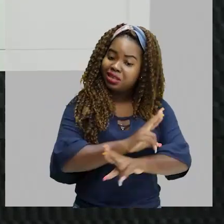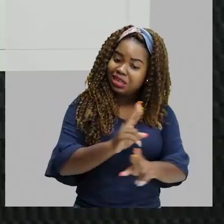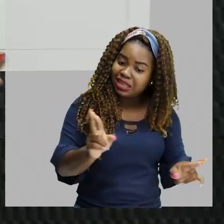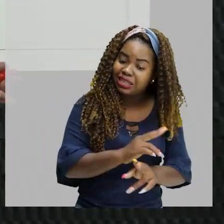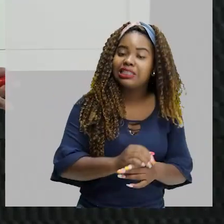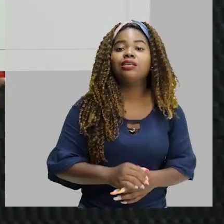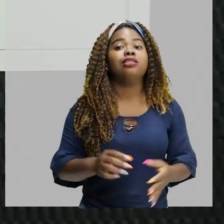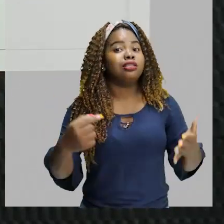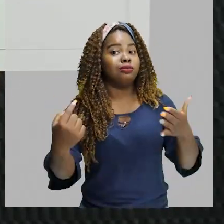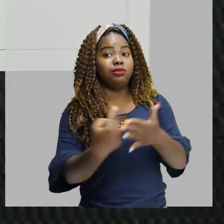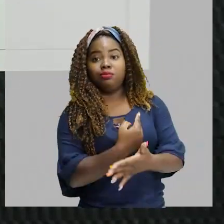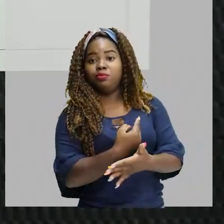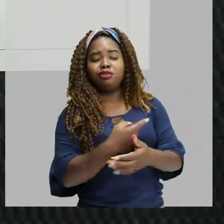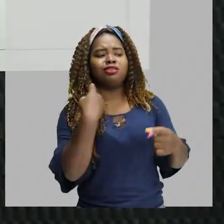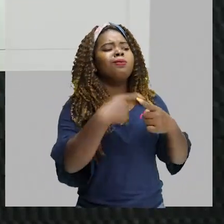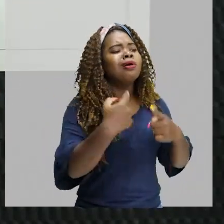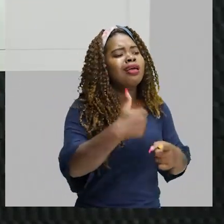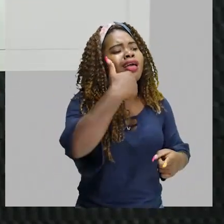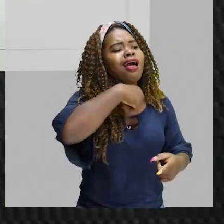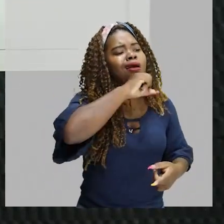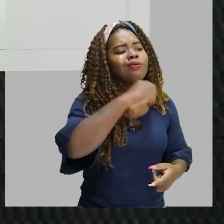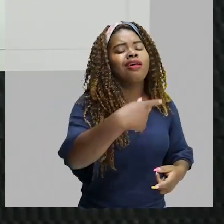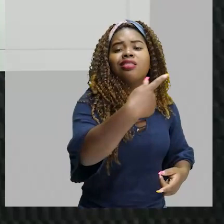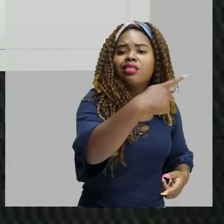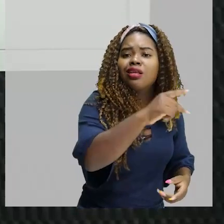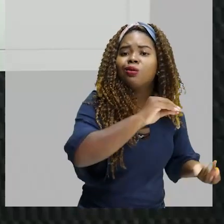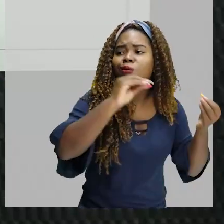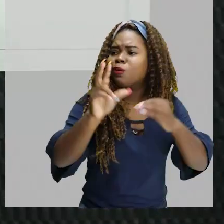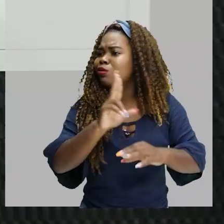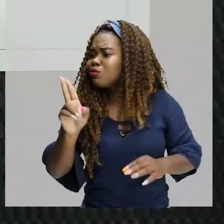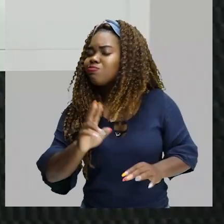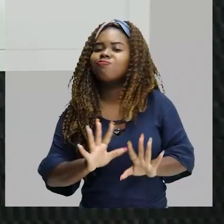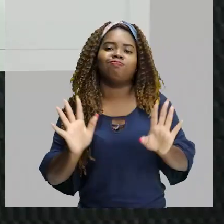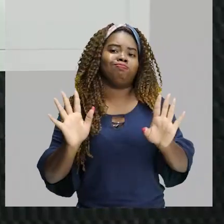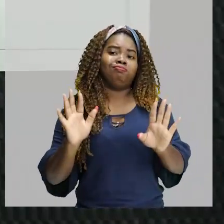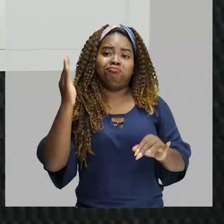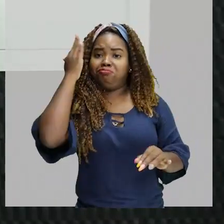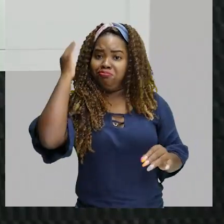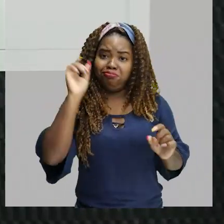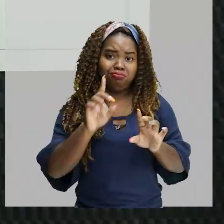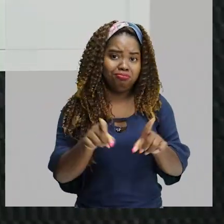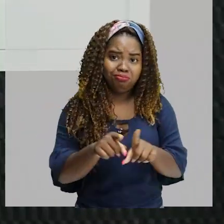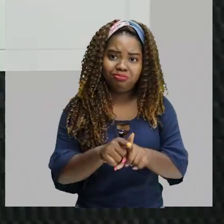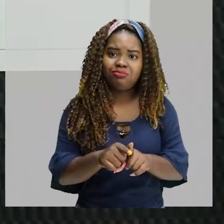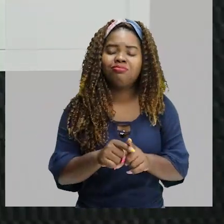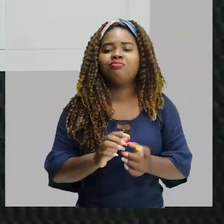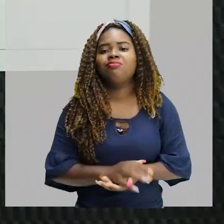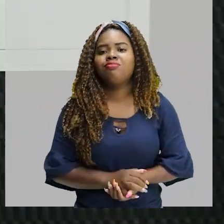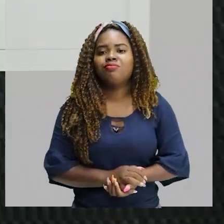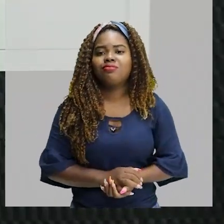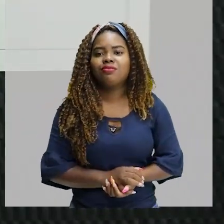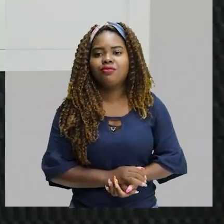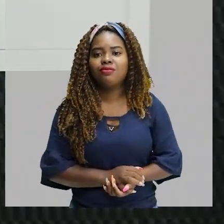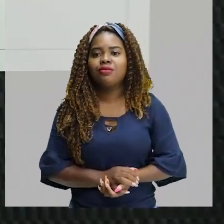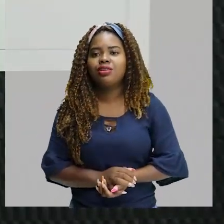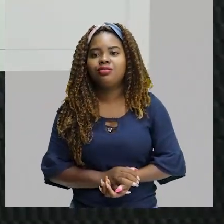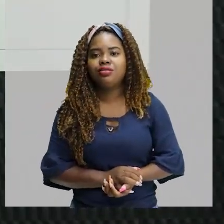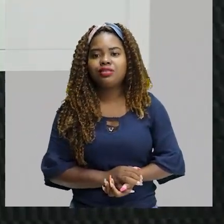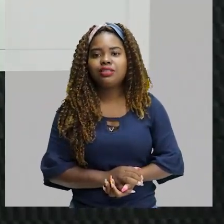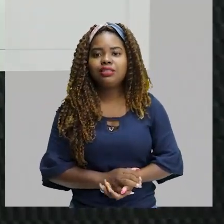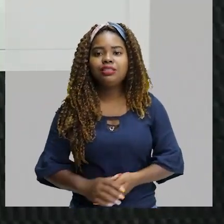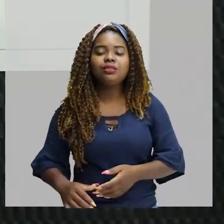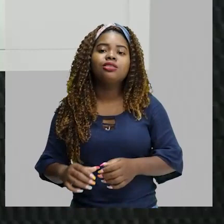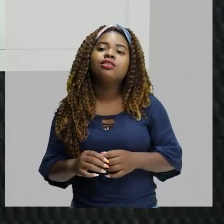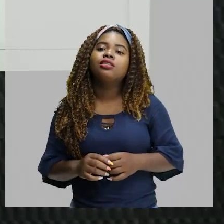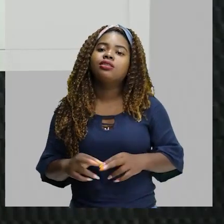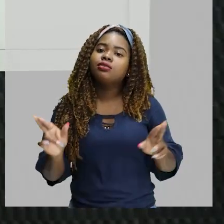nome, porque eu também até hoje não entendi. Mas tudo bem, já tem tudo a ver com morte, porque lá no dinamarquês a expressão Kierkegaard vai se